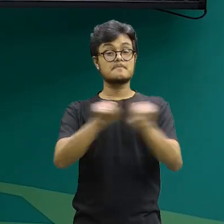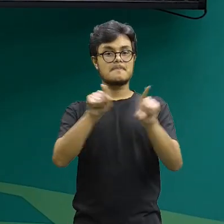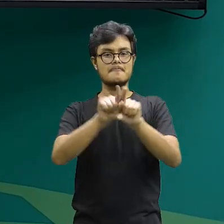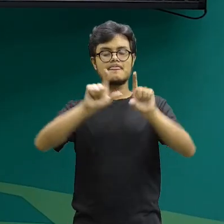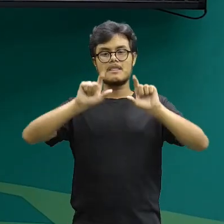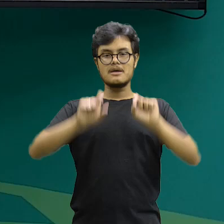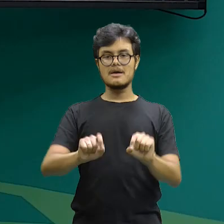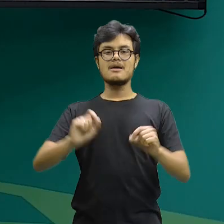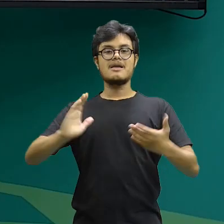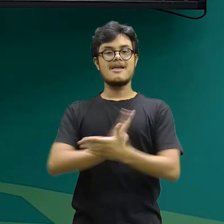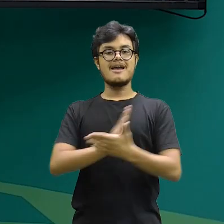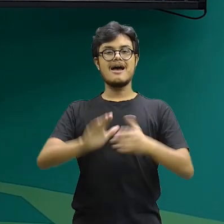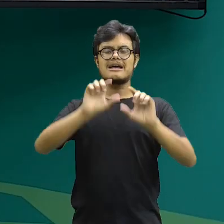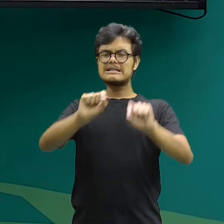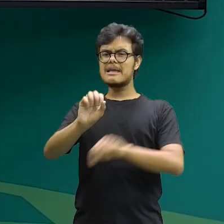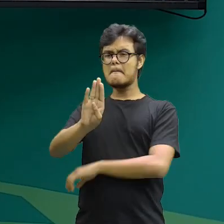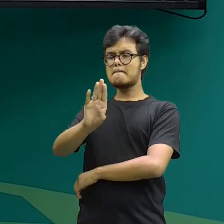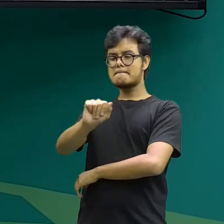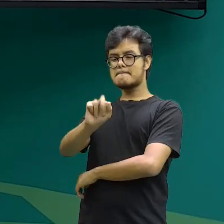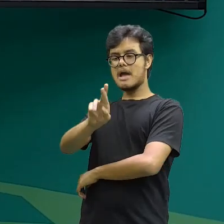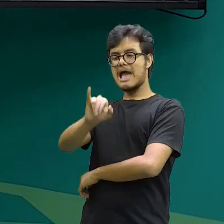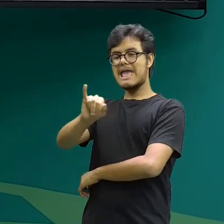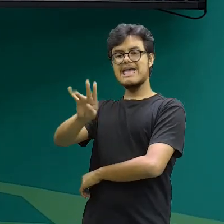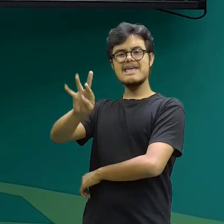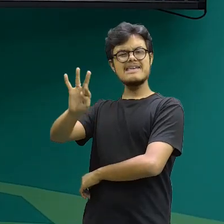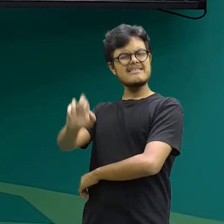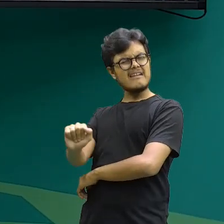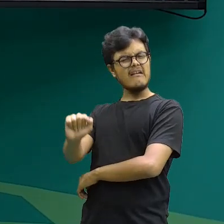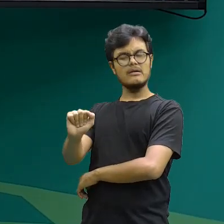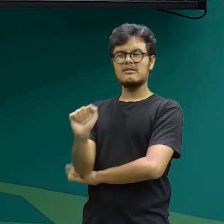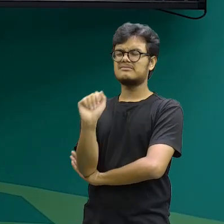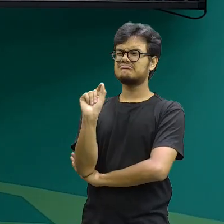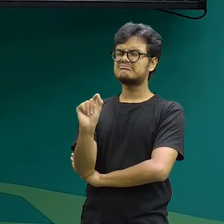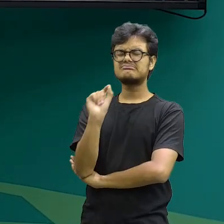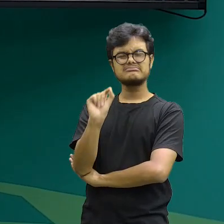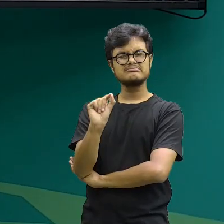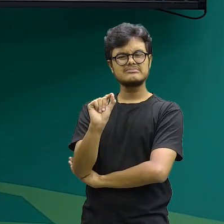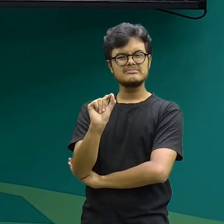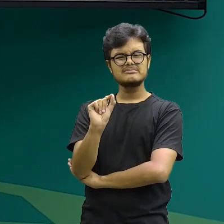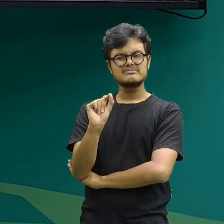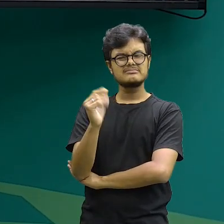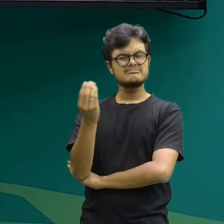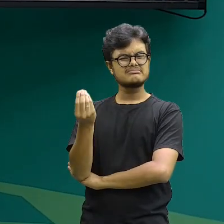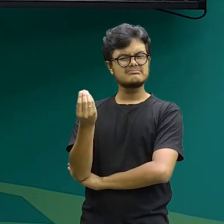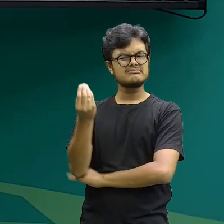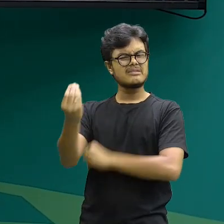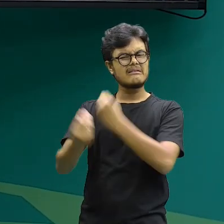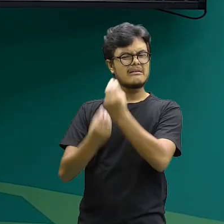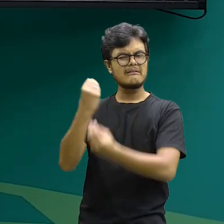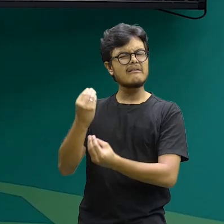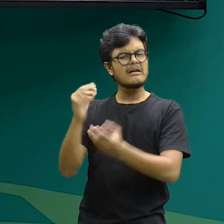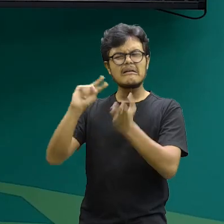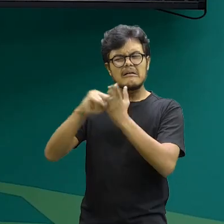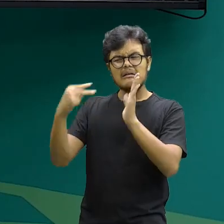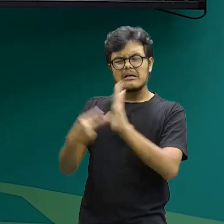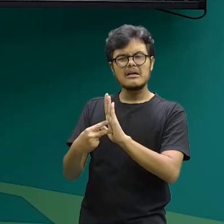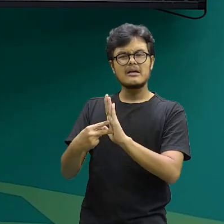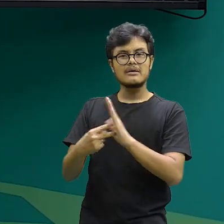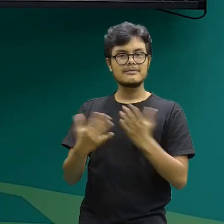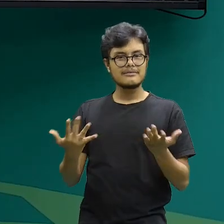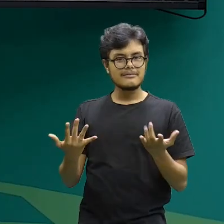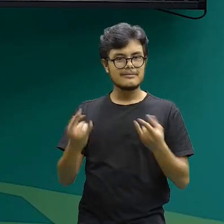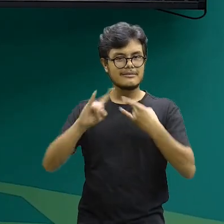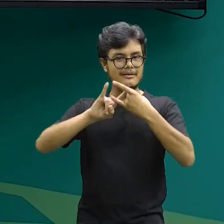Um método de barreira. Método contraceptivo de barreira, professor. O que é isso? A